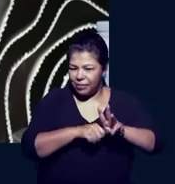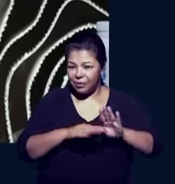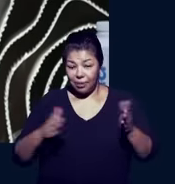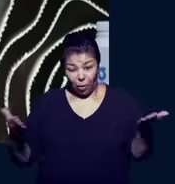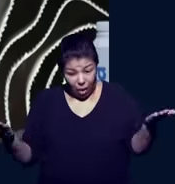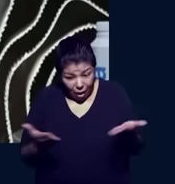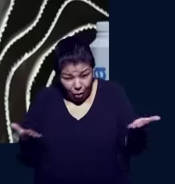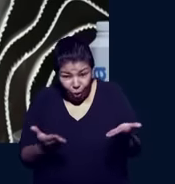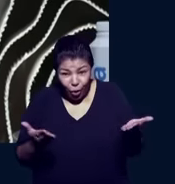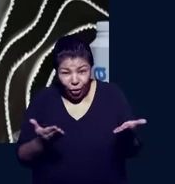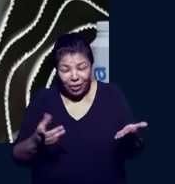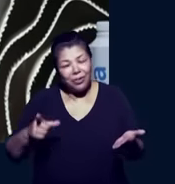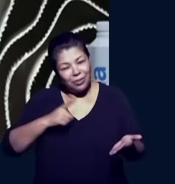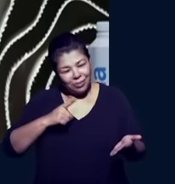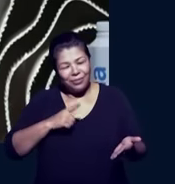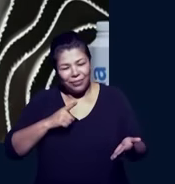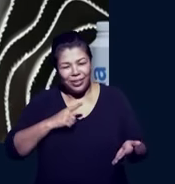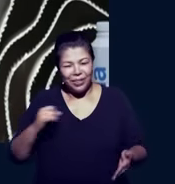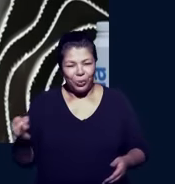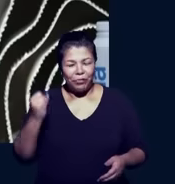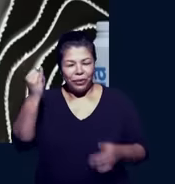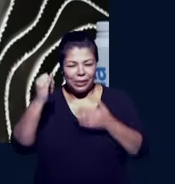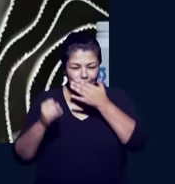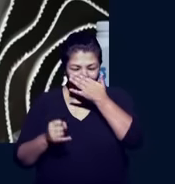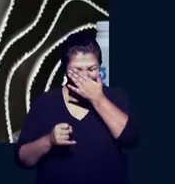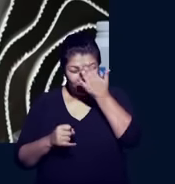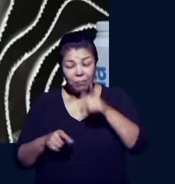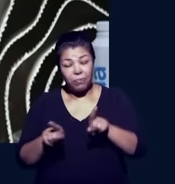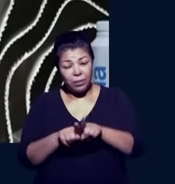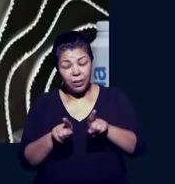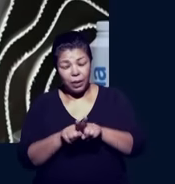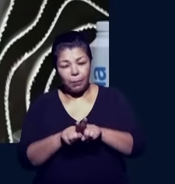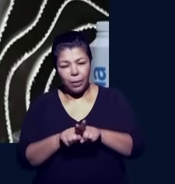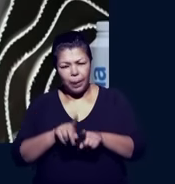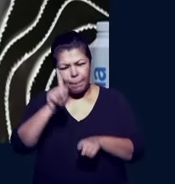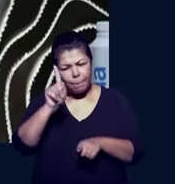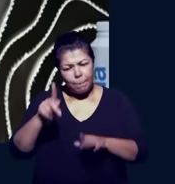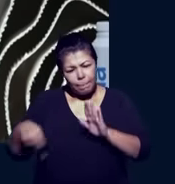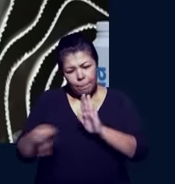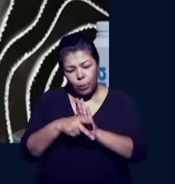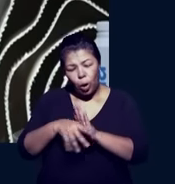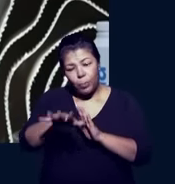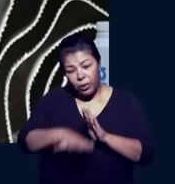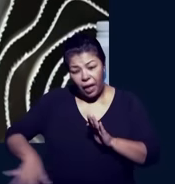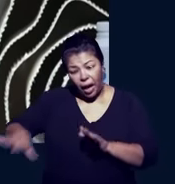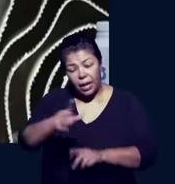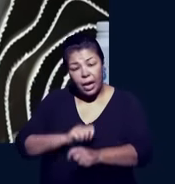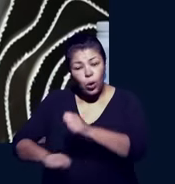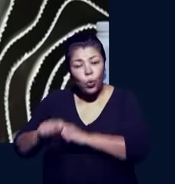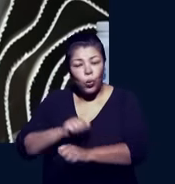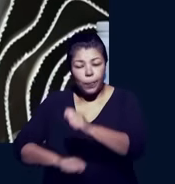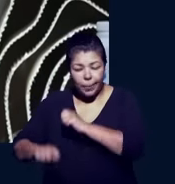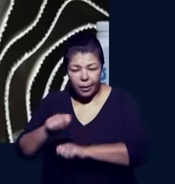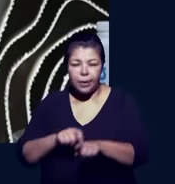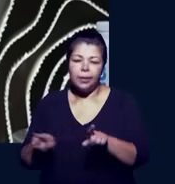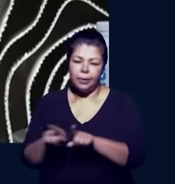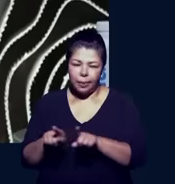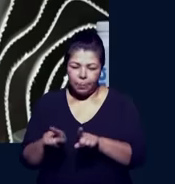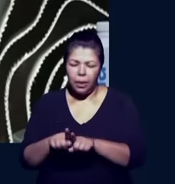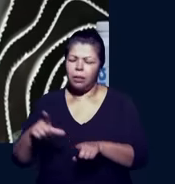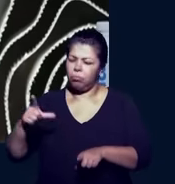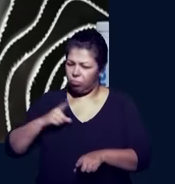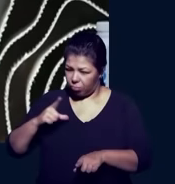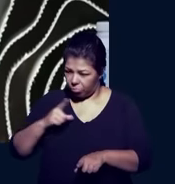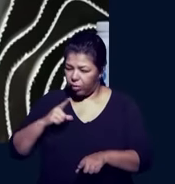sazonalização de serviços eh a atividade econômica também que foi muito forte ali no primeiro semestre muito em função